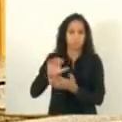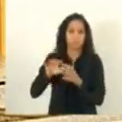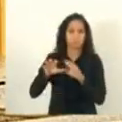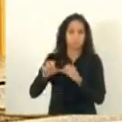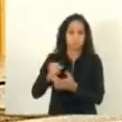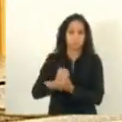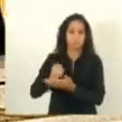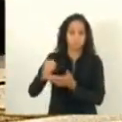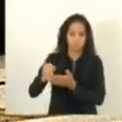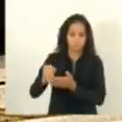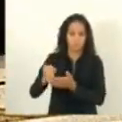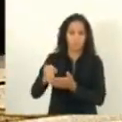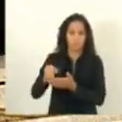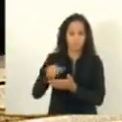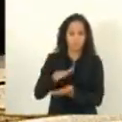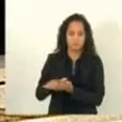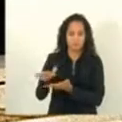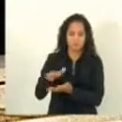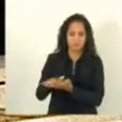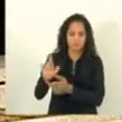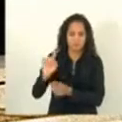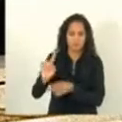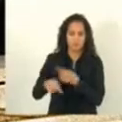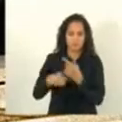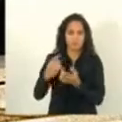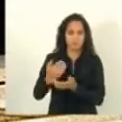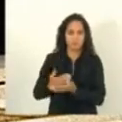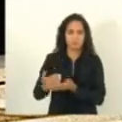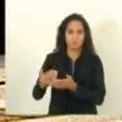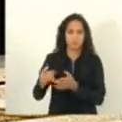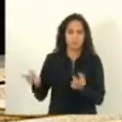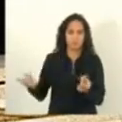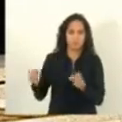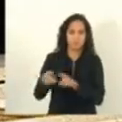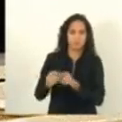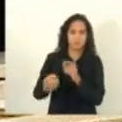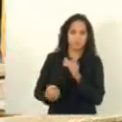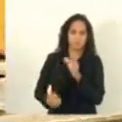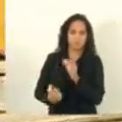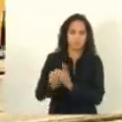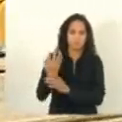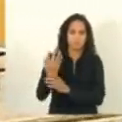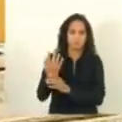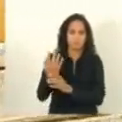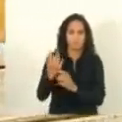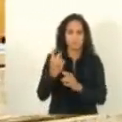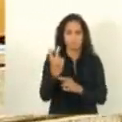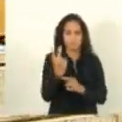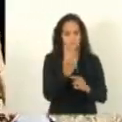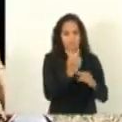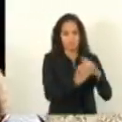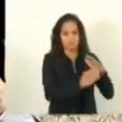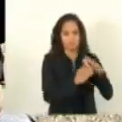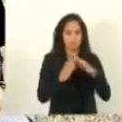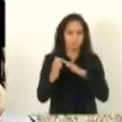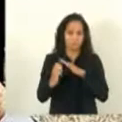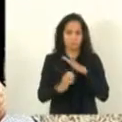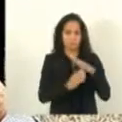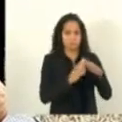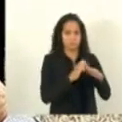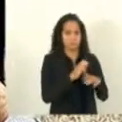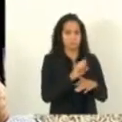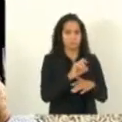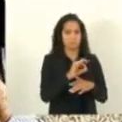produtor gráfico. A partir daí, tornou-se sócio fundador de duas empresas. Primeiro, a